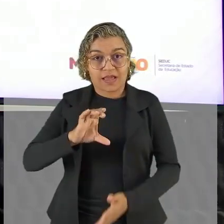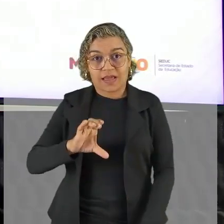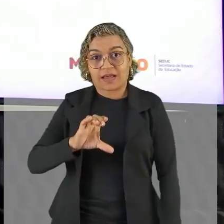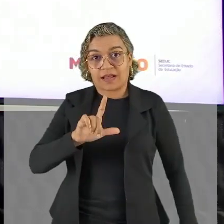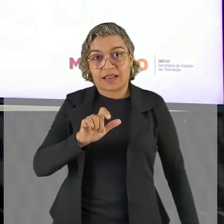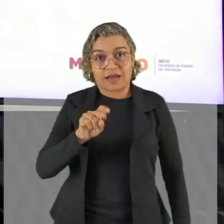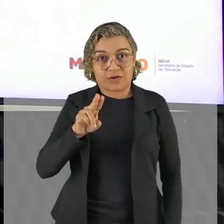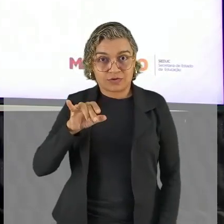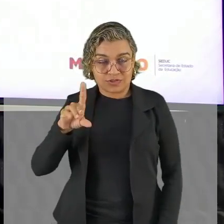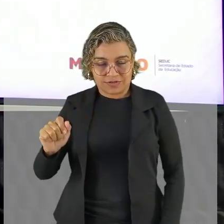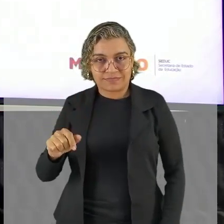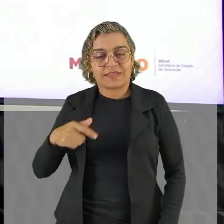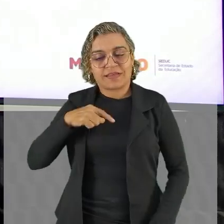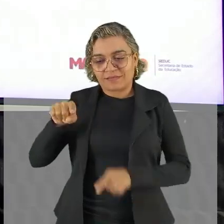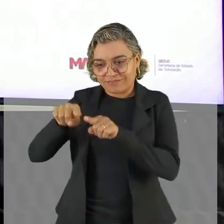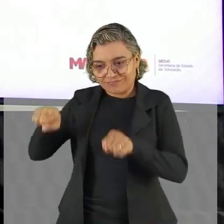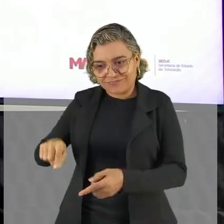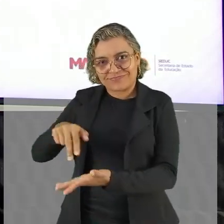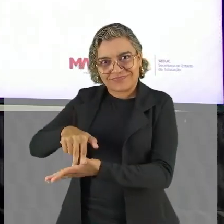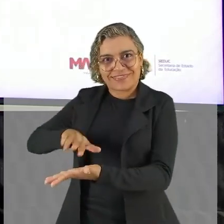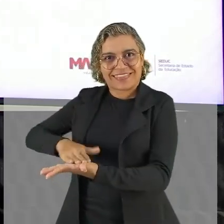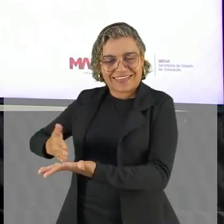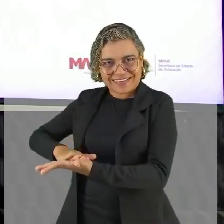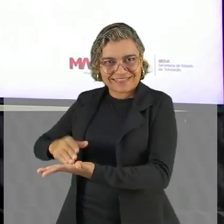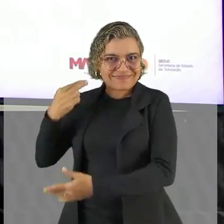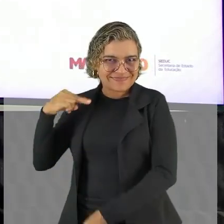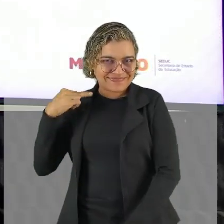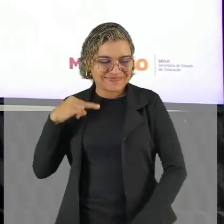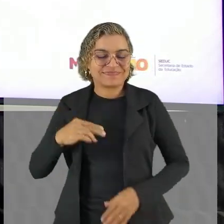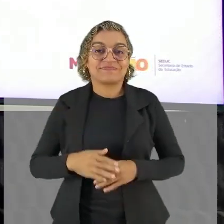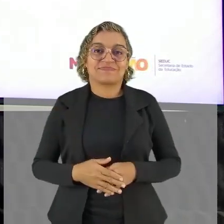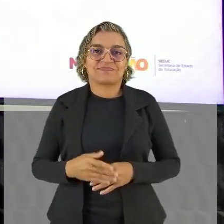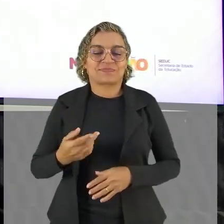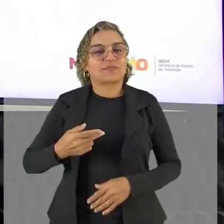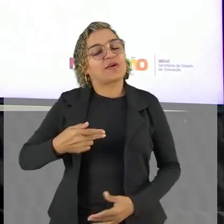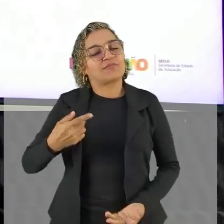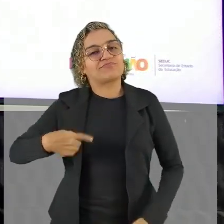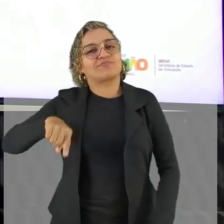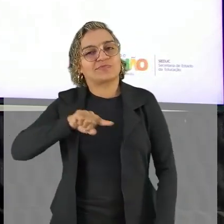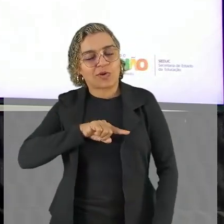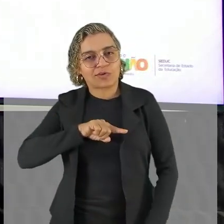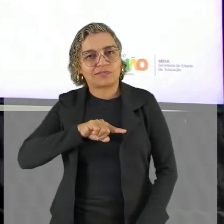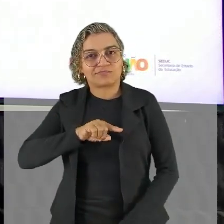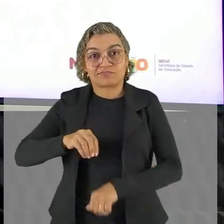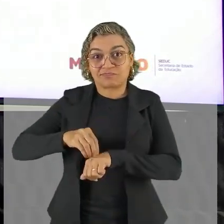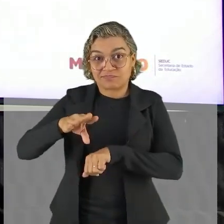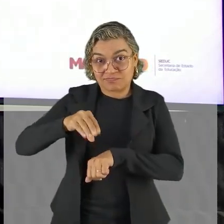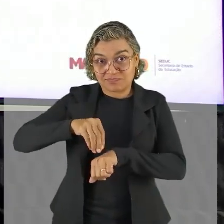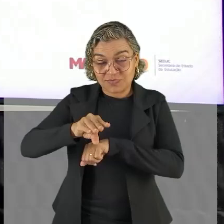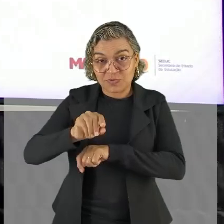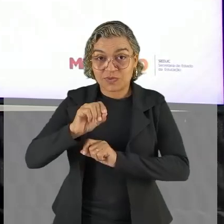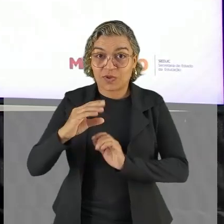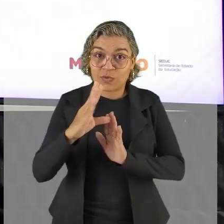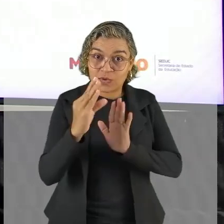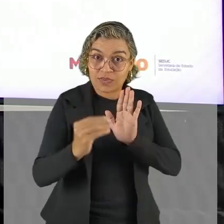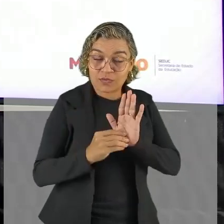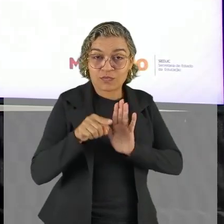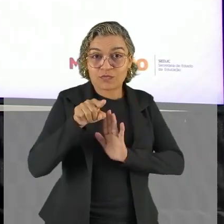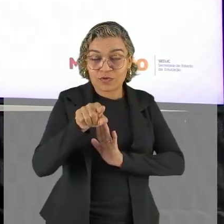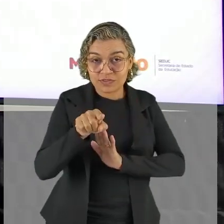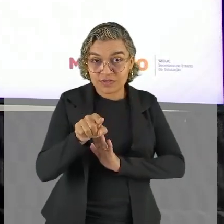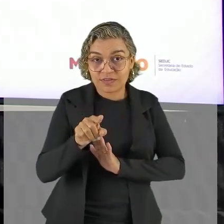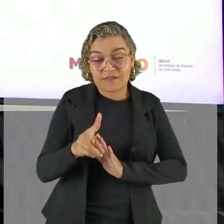Esta é a Anaíris, a nossa intérprete de Libras. Nós estamos aqui trazendo conteúdos para você que vai